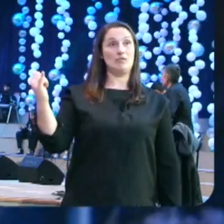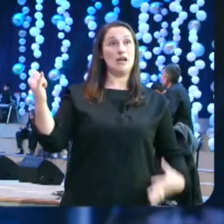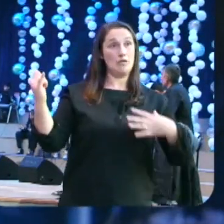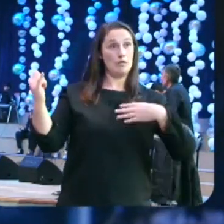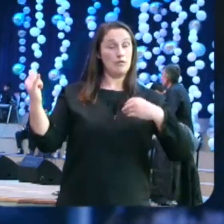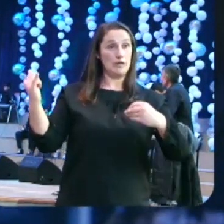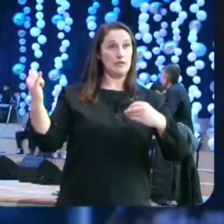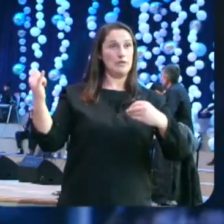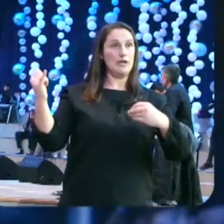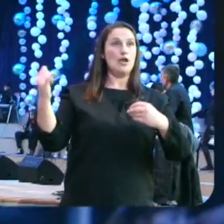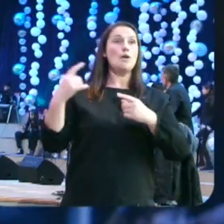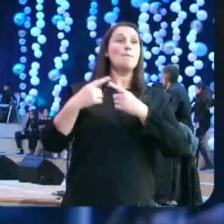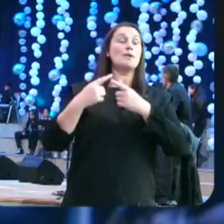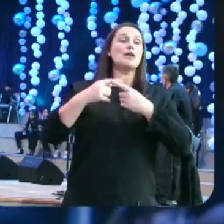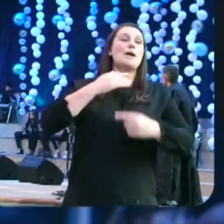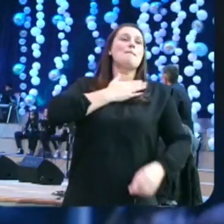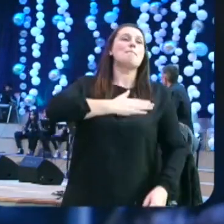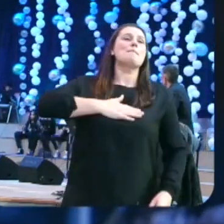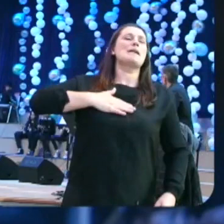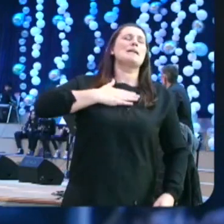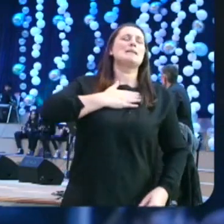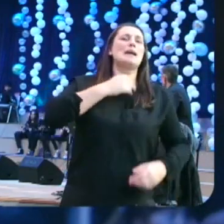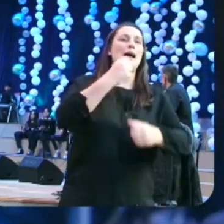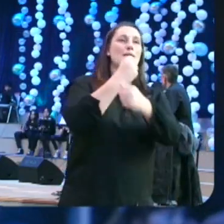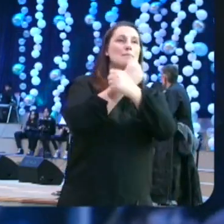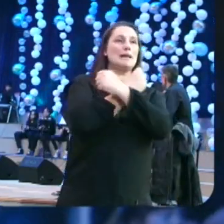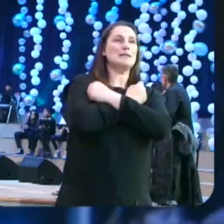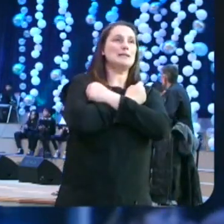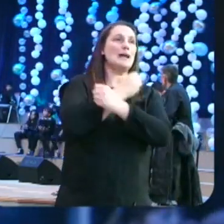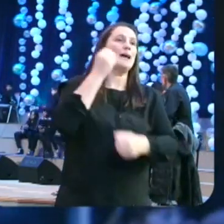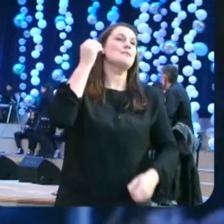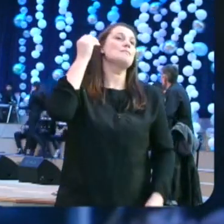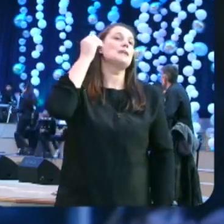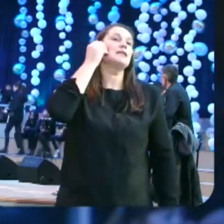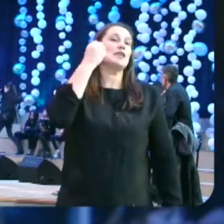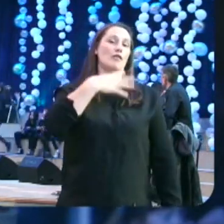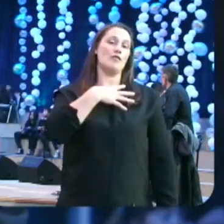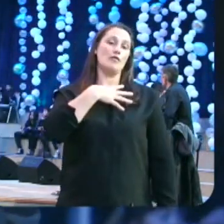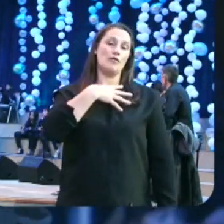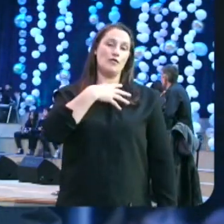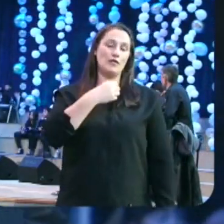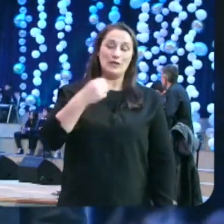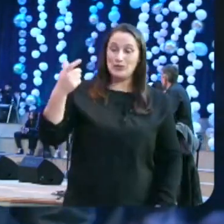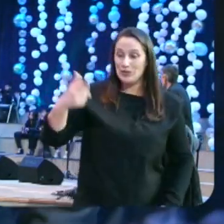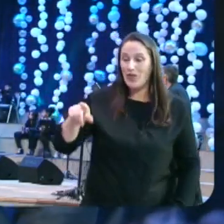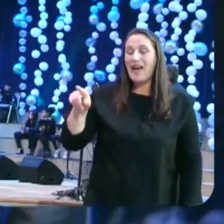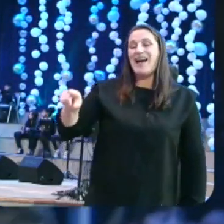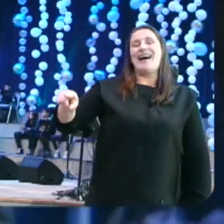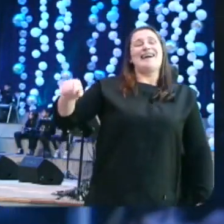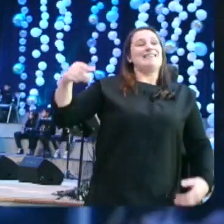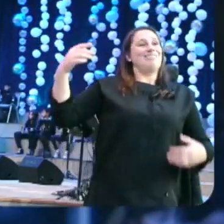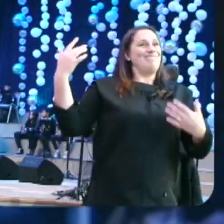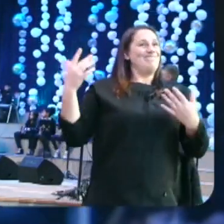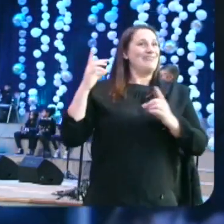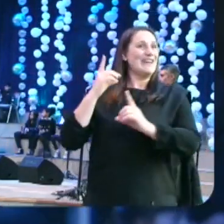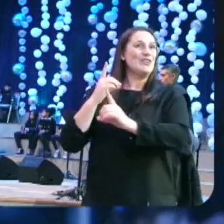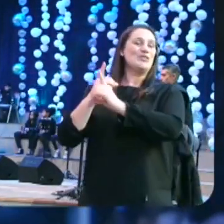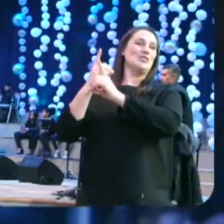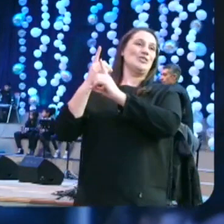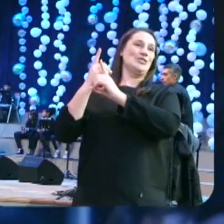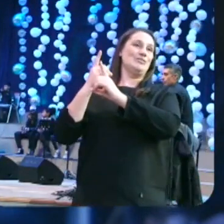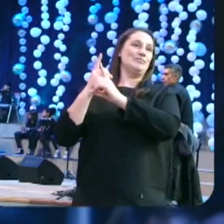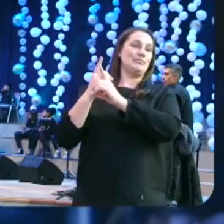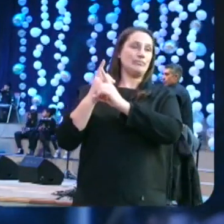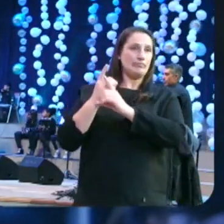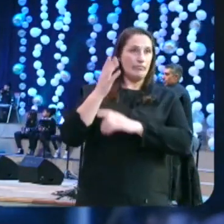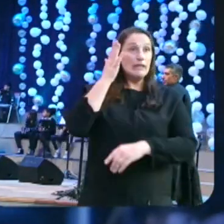é o prazer de abraçar e beijar o seu filho novamente que fazia toda a diferença. A gente vive